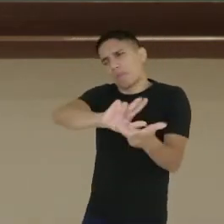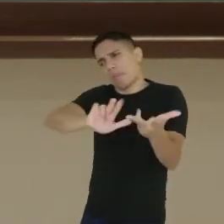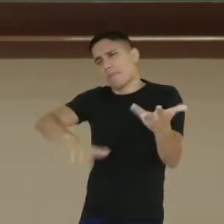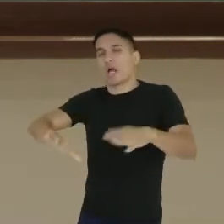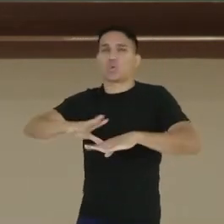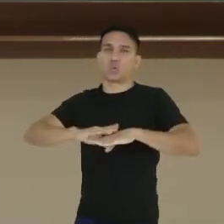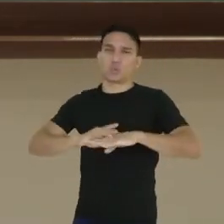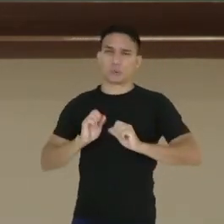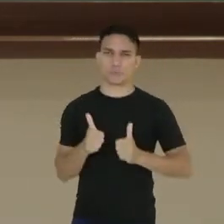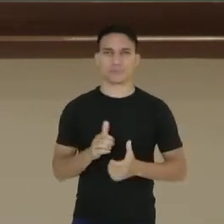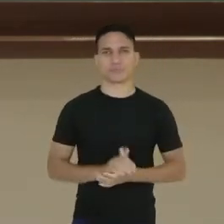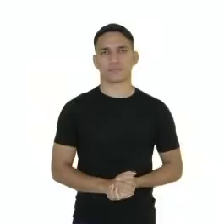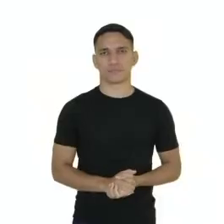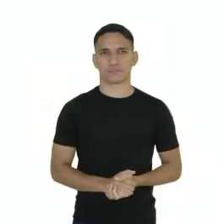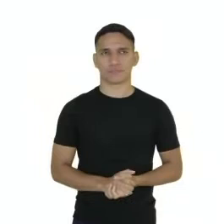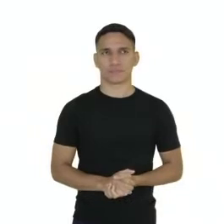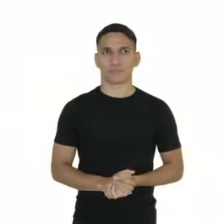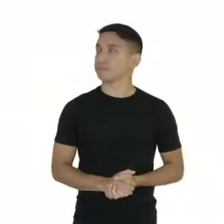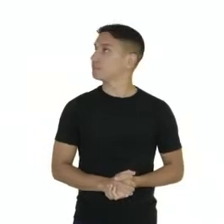tá?